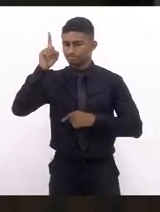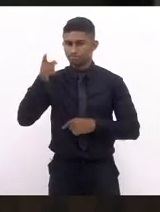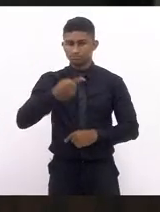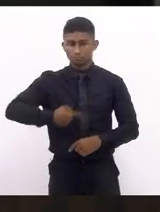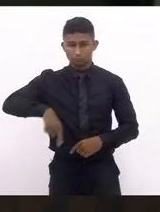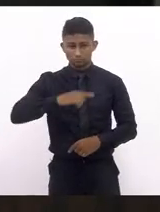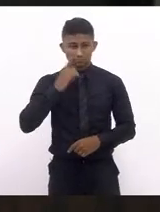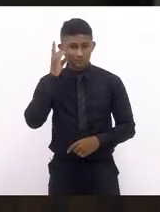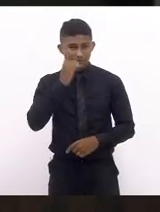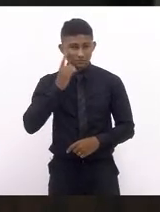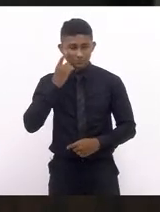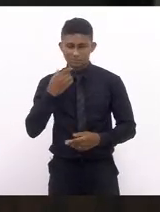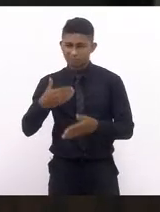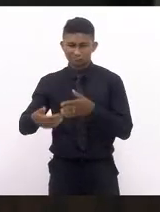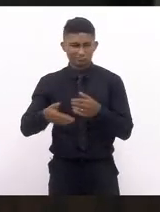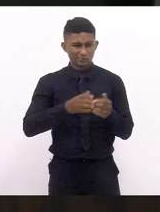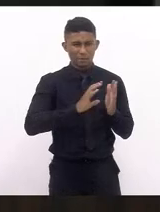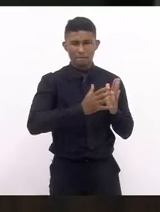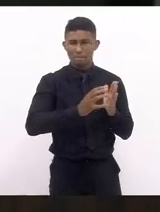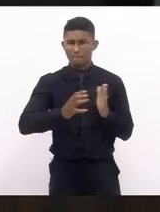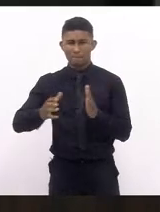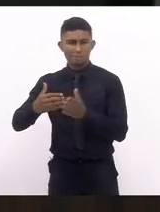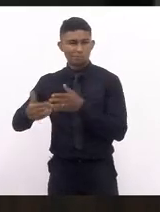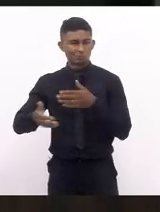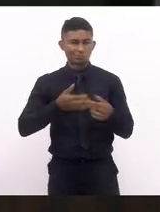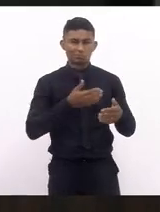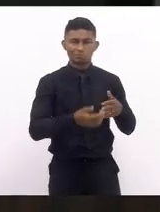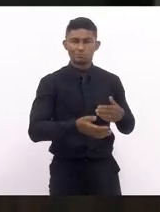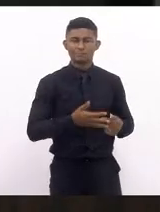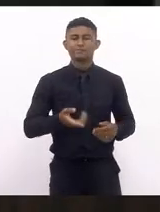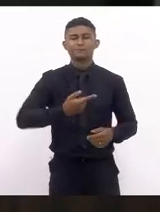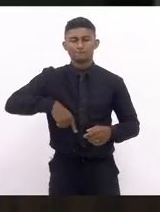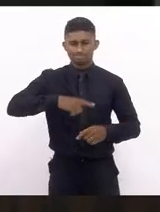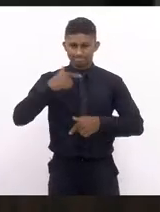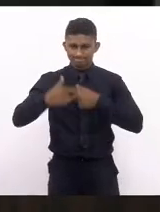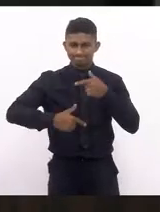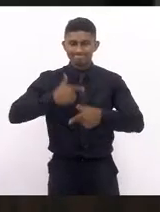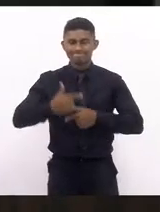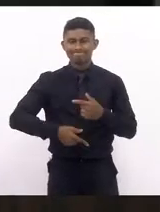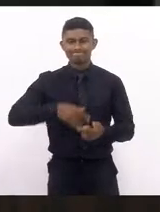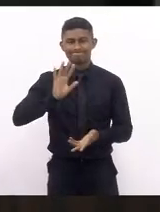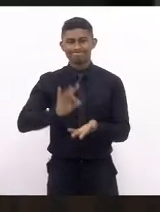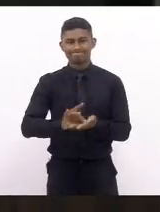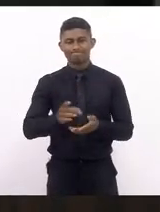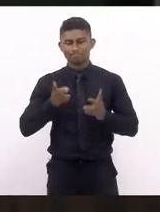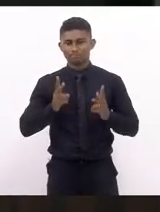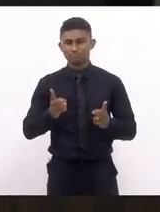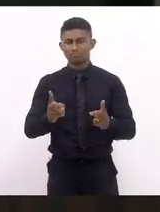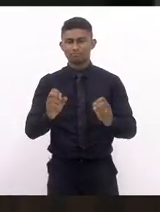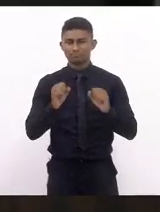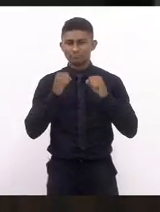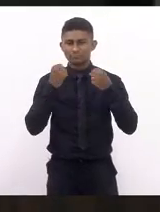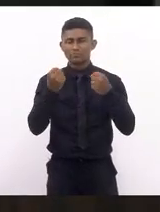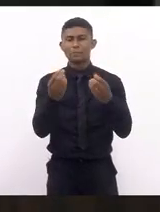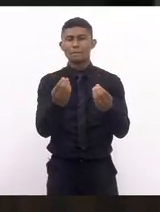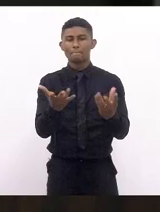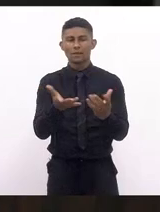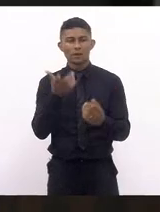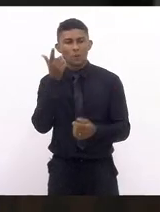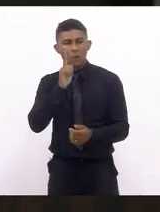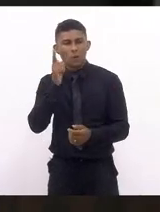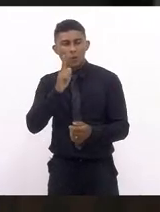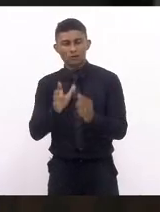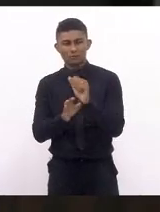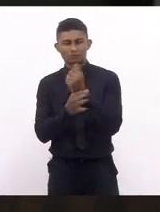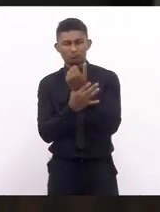nós deputados Independente de partidos e ideologias trabalhamos continuamos nesse esforço conjunto para garantir a competitividade